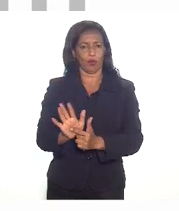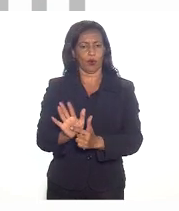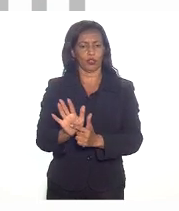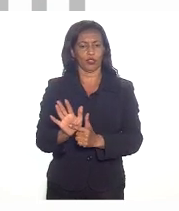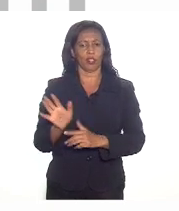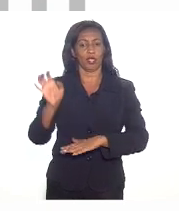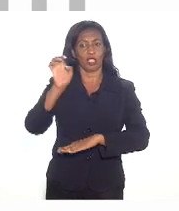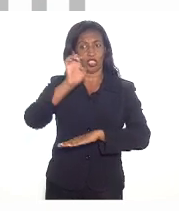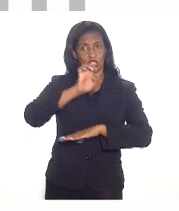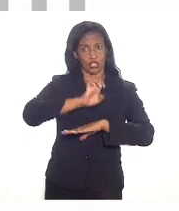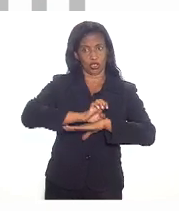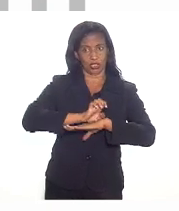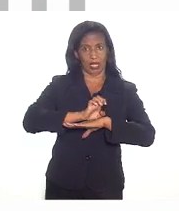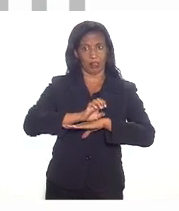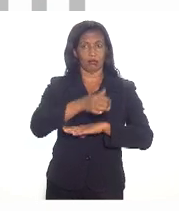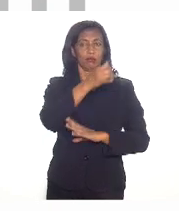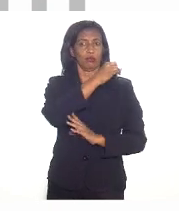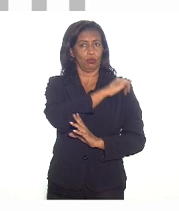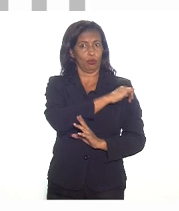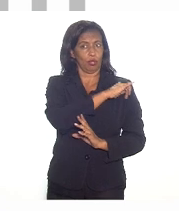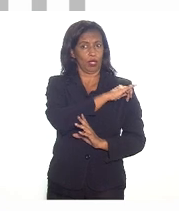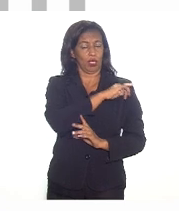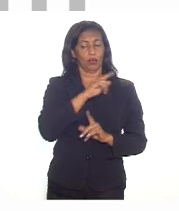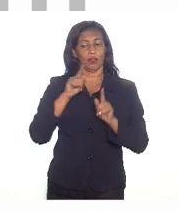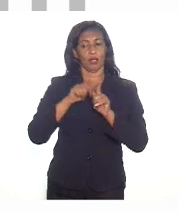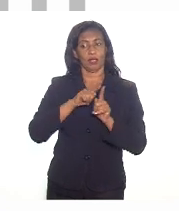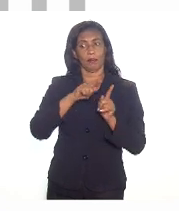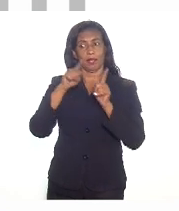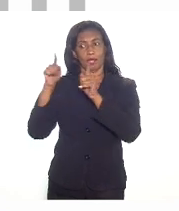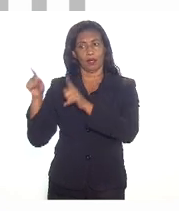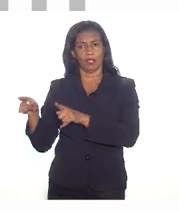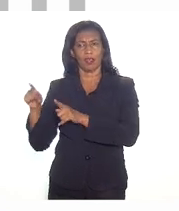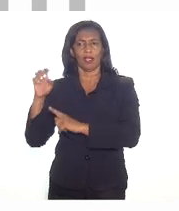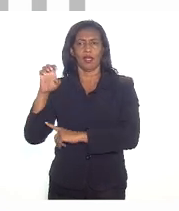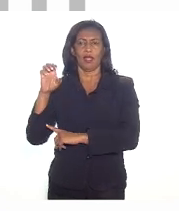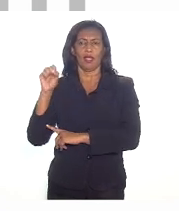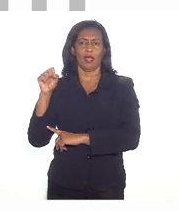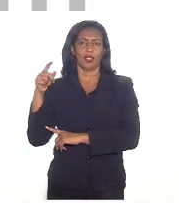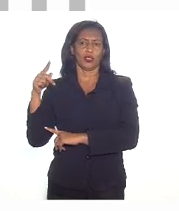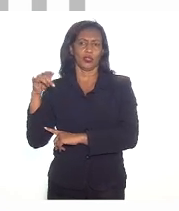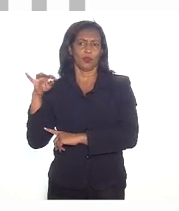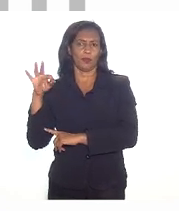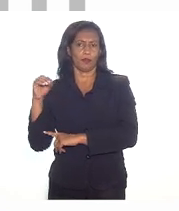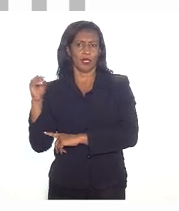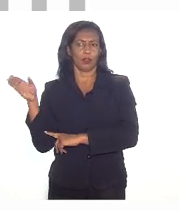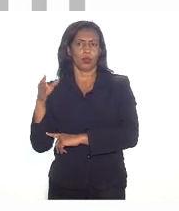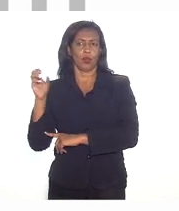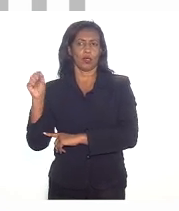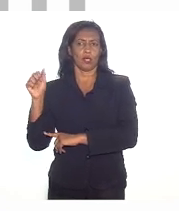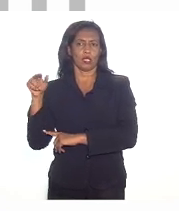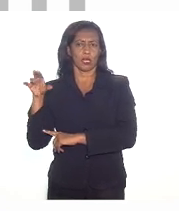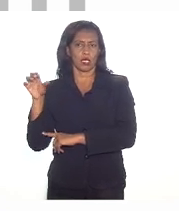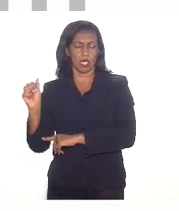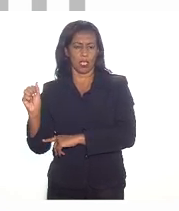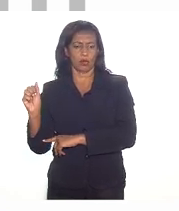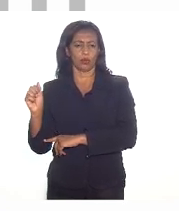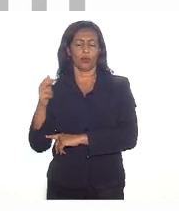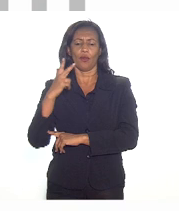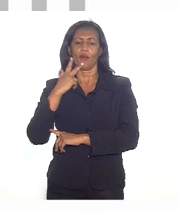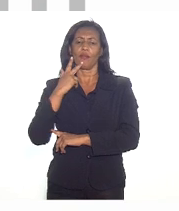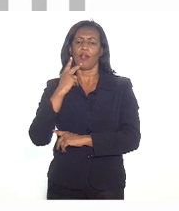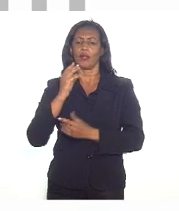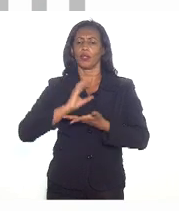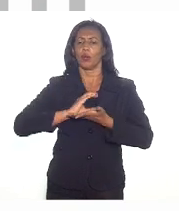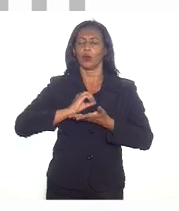Espírito Santo eram as unidades da federação que tinham a menor relação percentual entre despesa pessoal ativo,